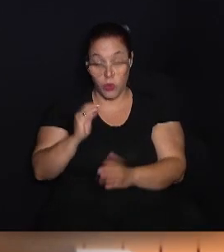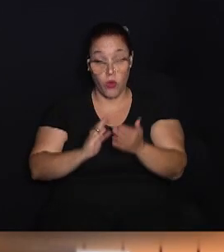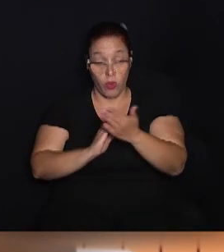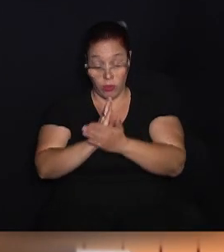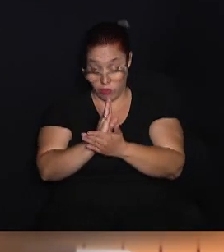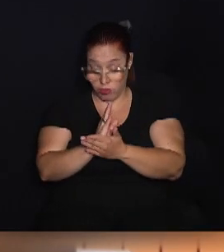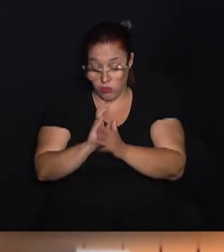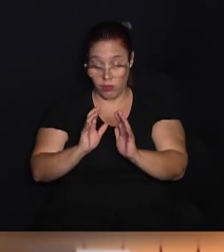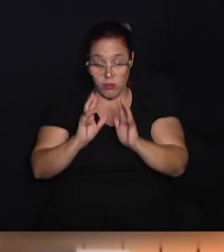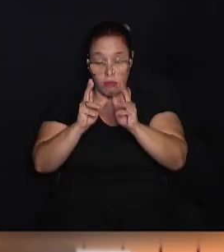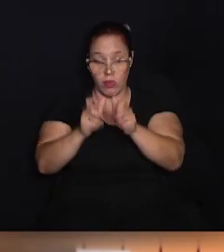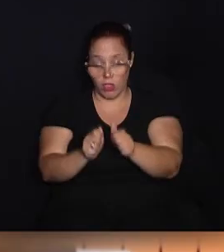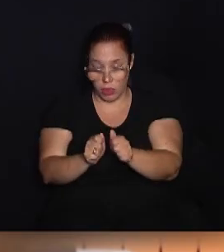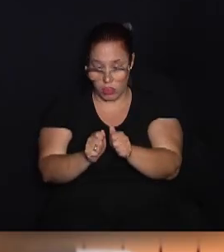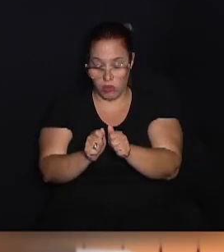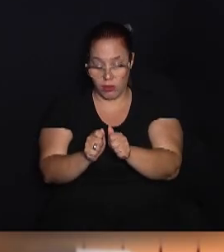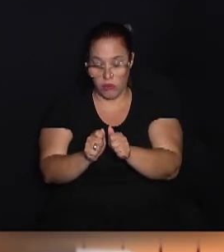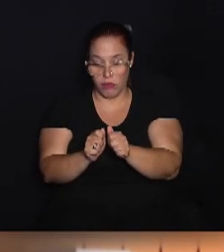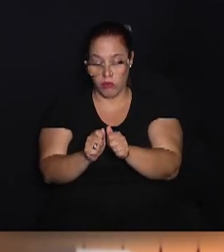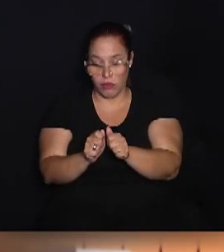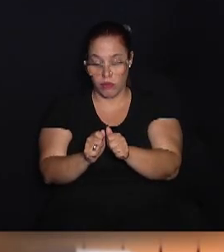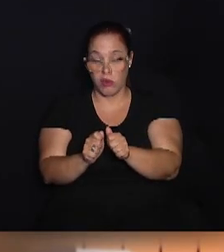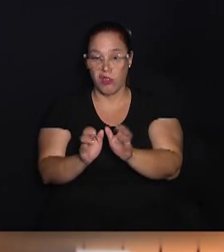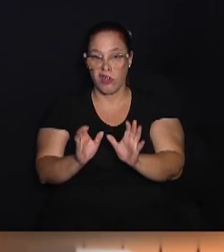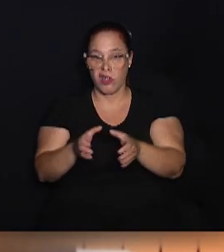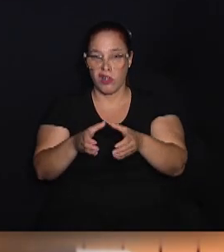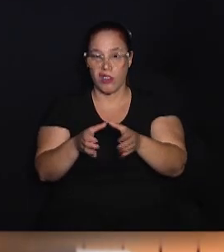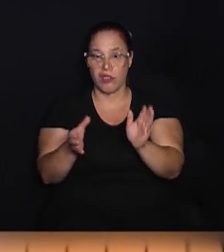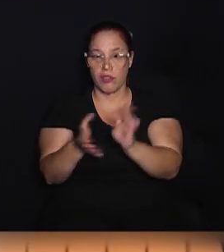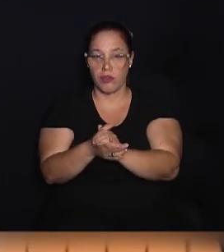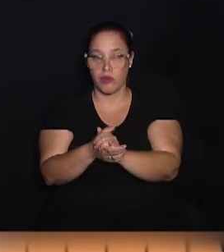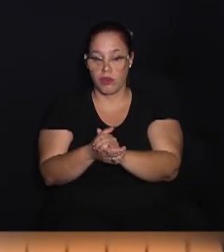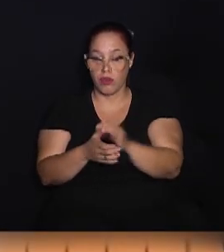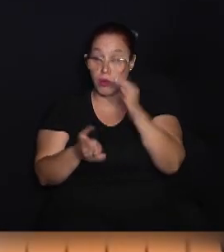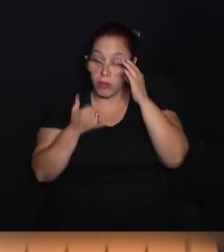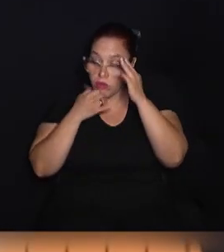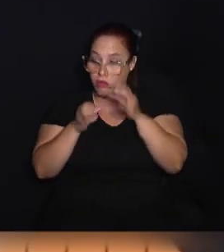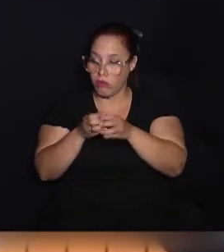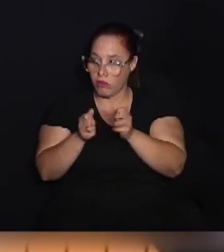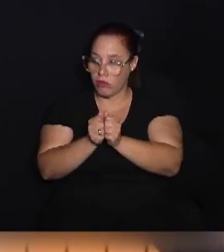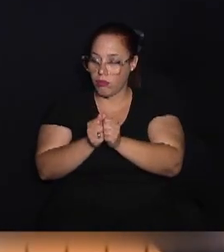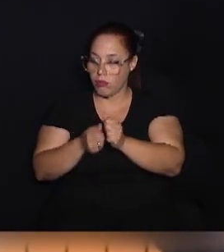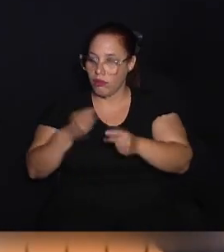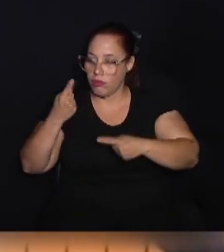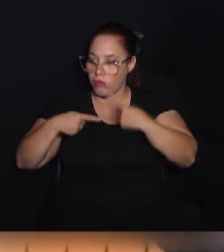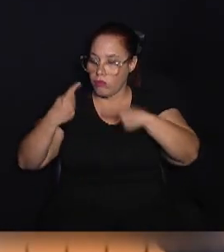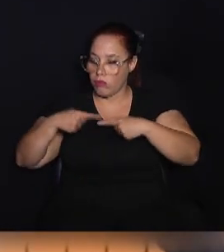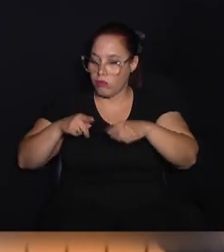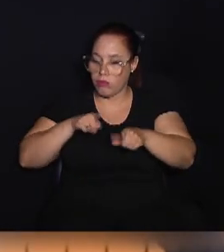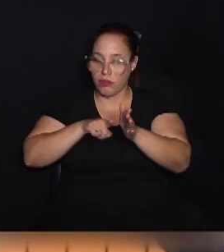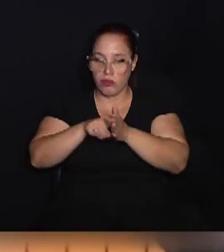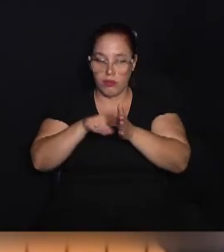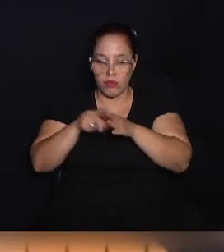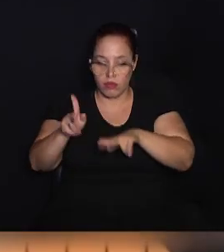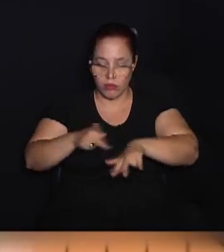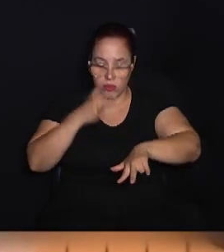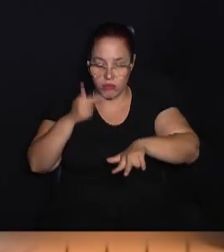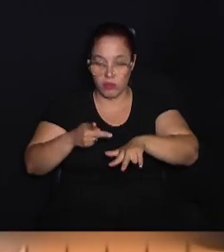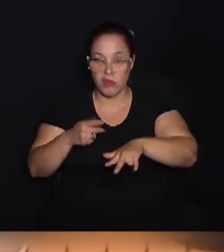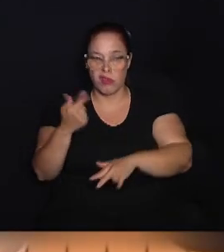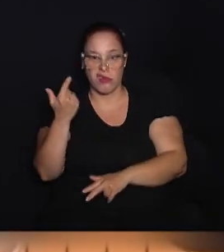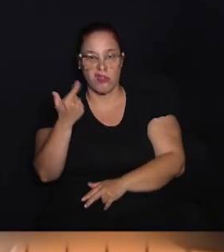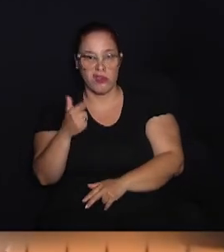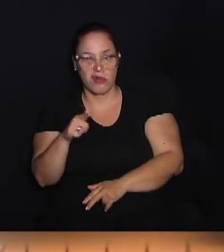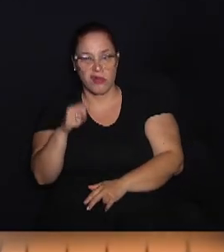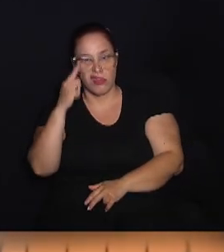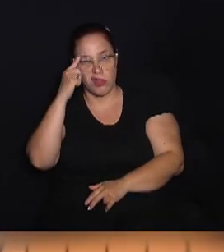13723 tem o parecer favorável por unanimidade das comissões em conjunto comparecer favorável é Mat discussão